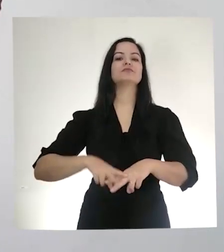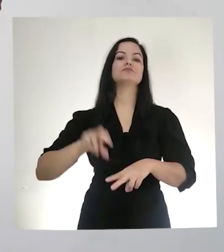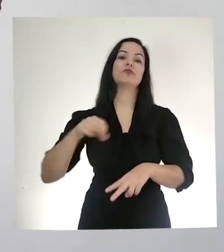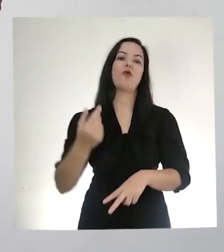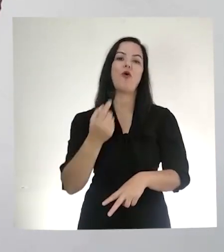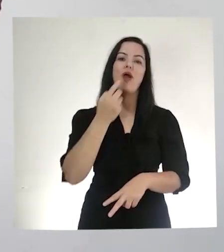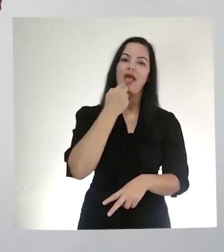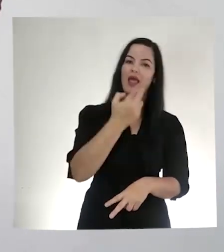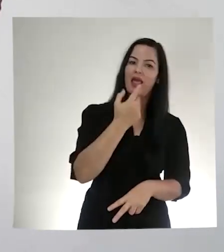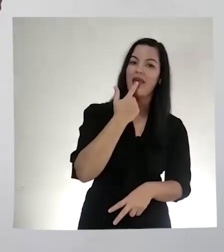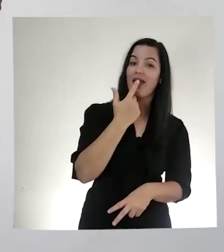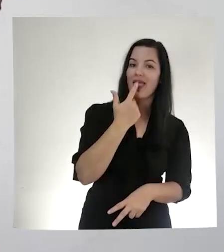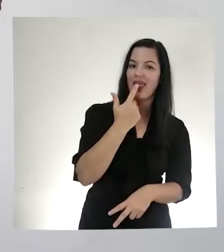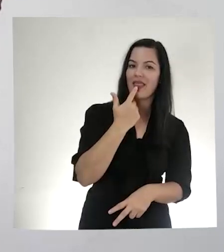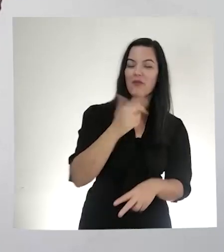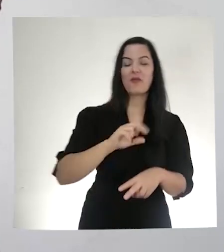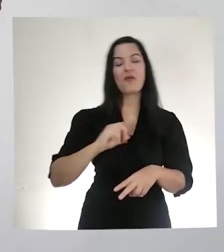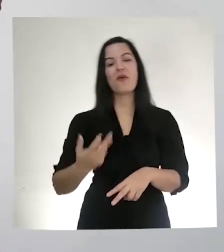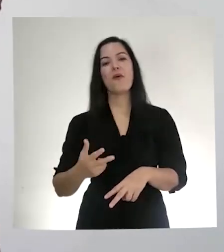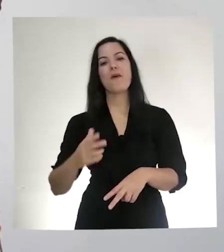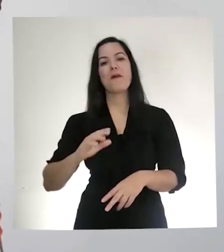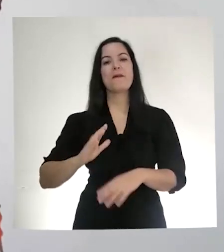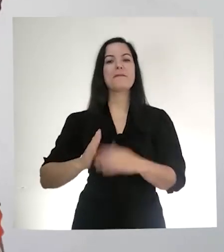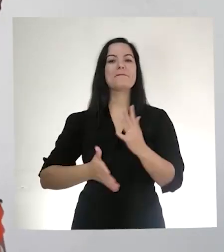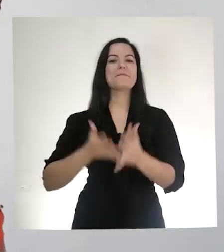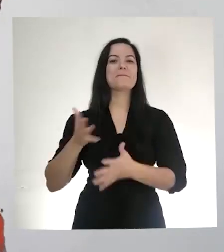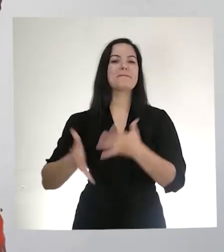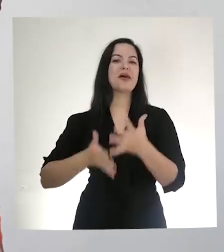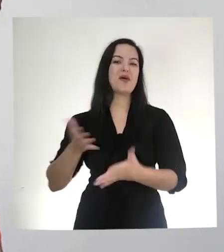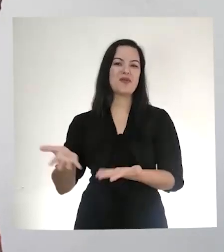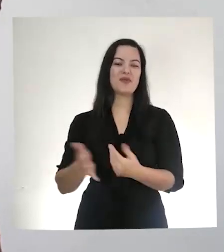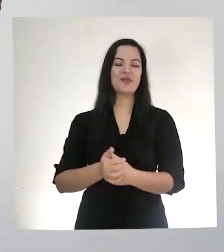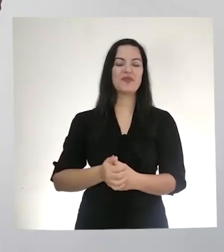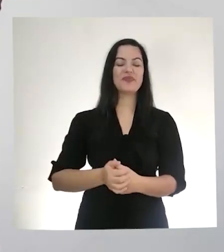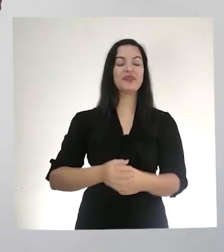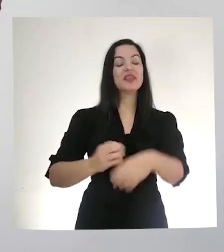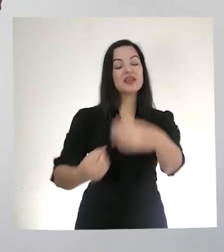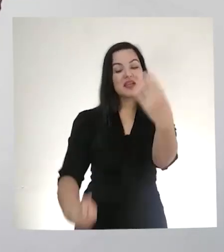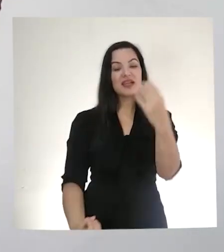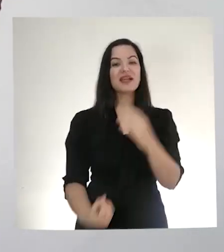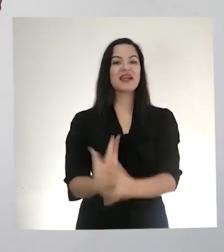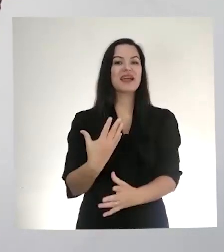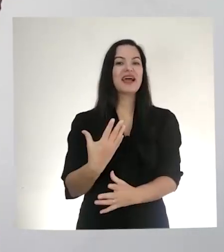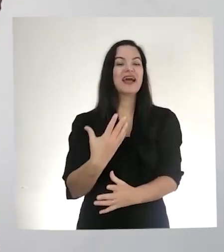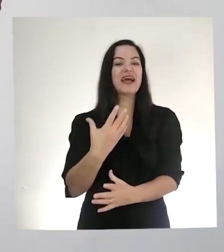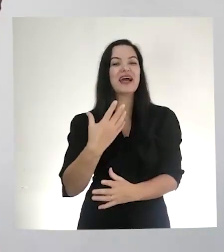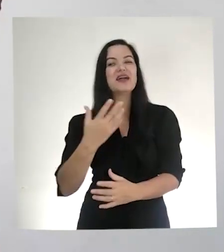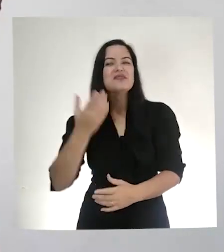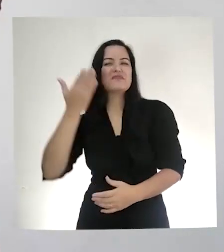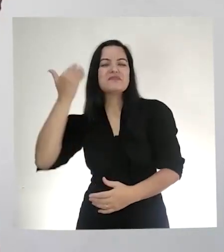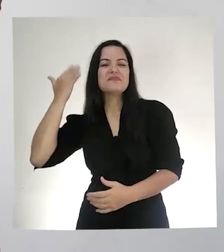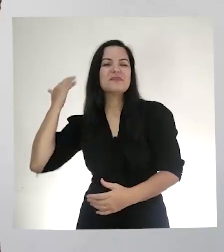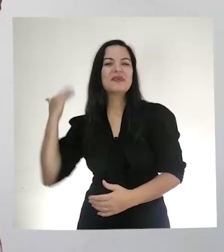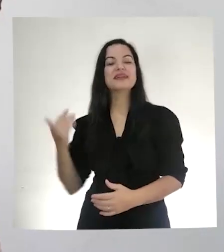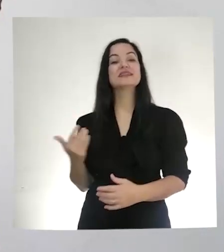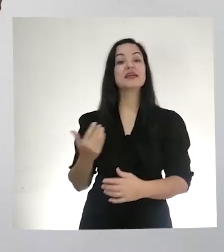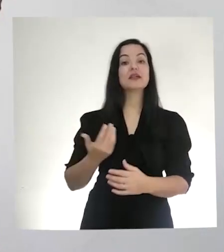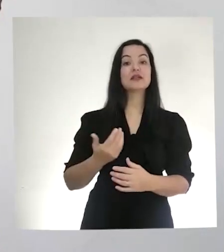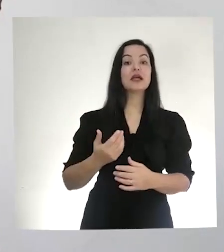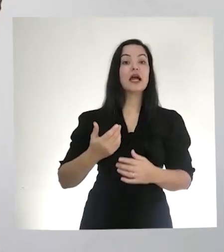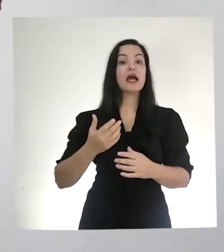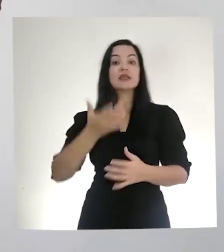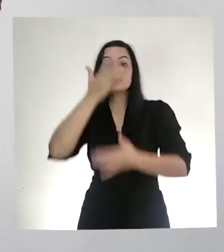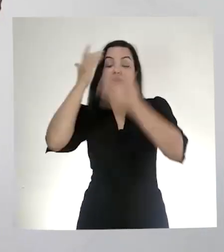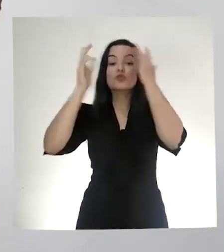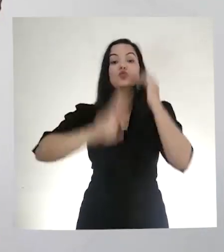momento histórico em que falar era muito mais significativo do que escrever. Então,